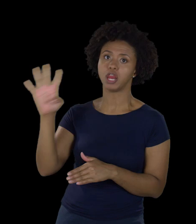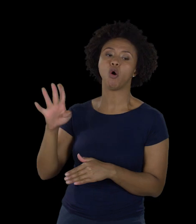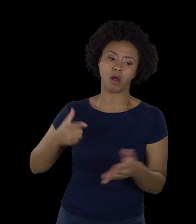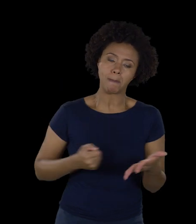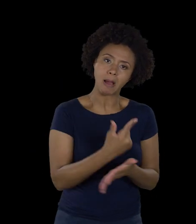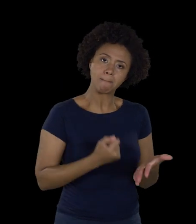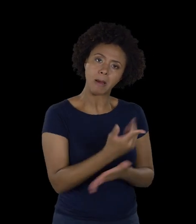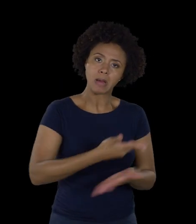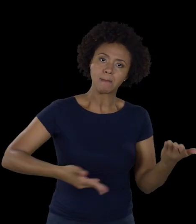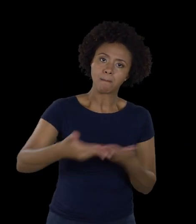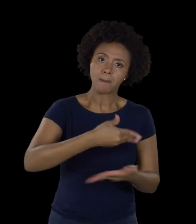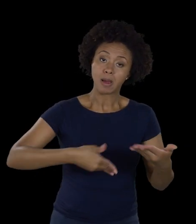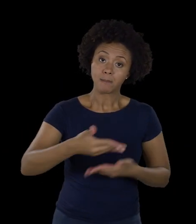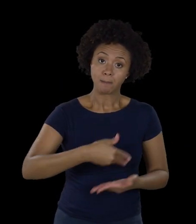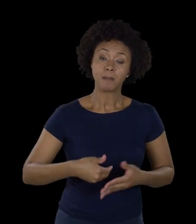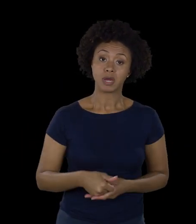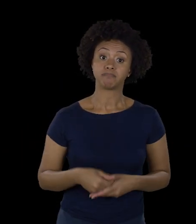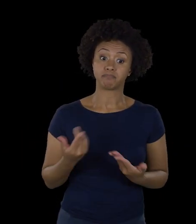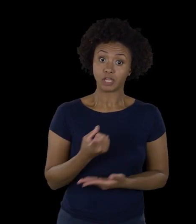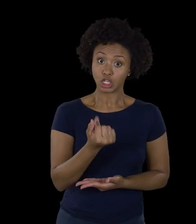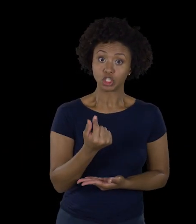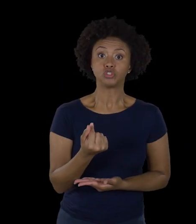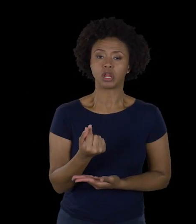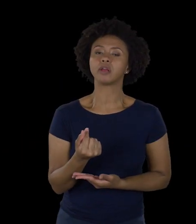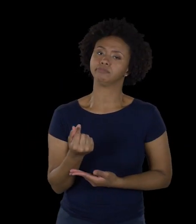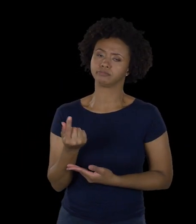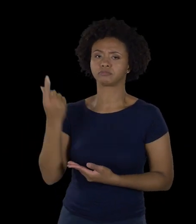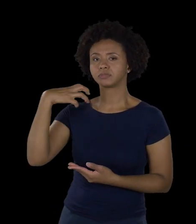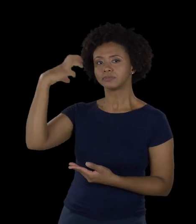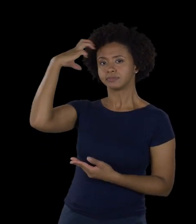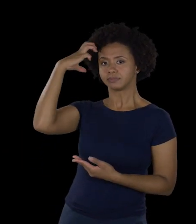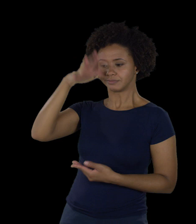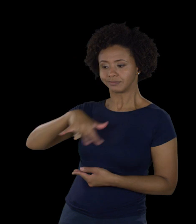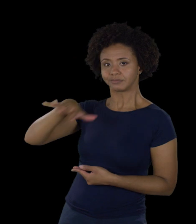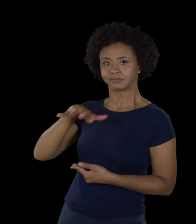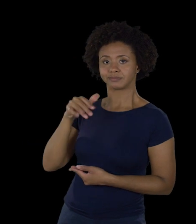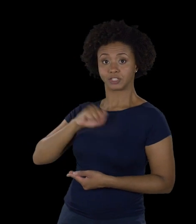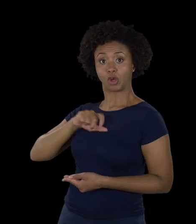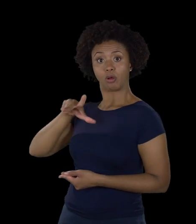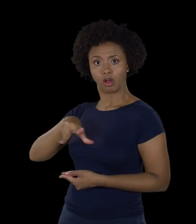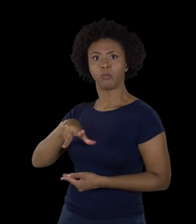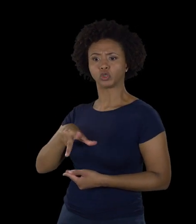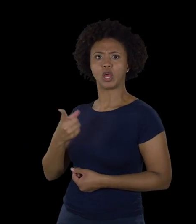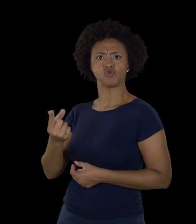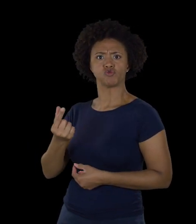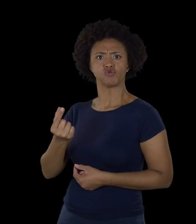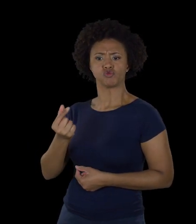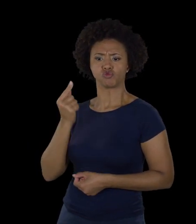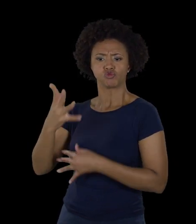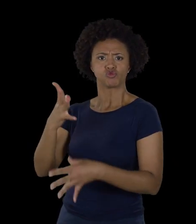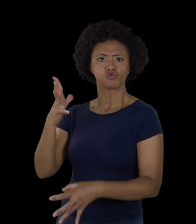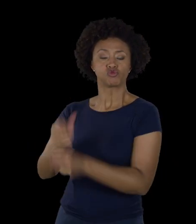do pau-brasil deu algum retorno econômico para a corte portuguesa, mas logo ficou difícil encontrar essa árvore um pouco